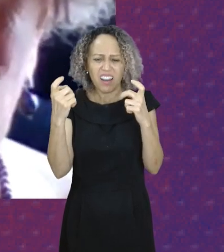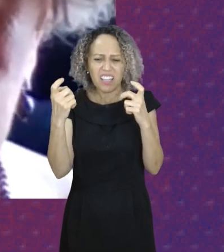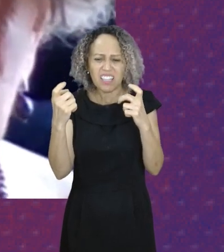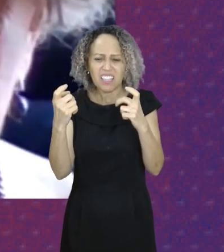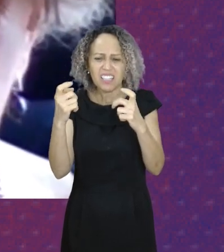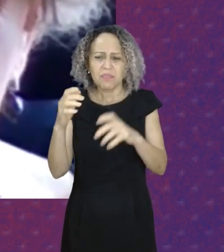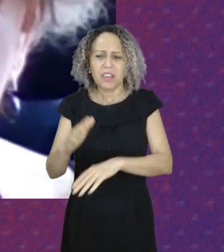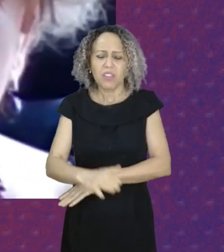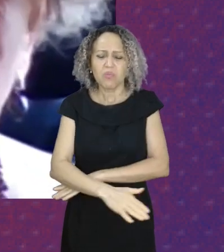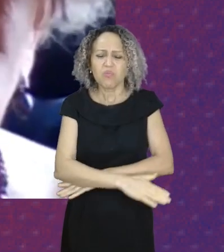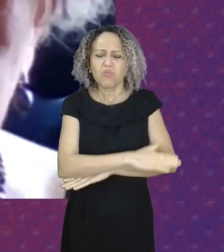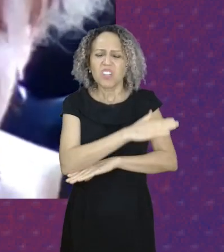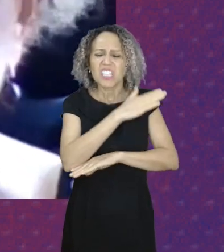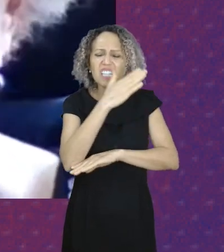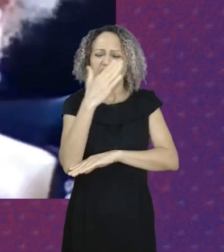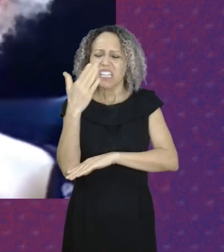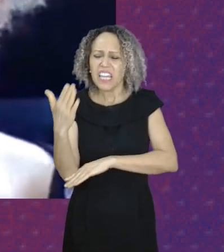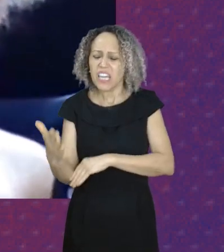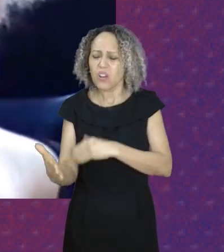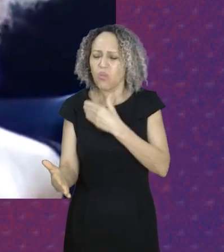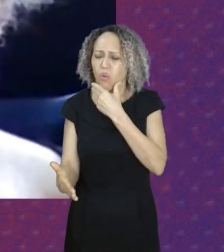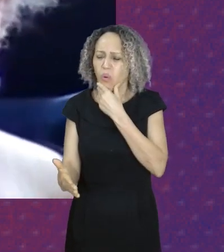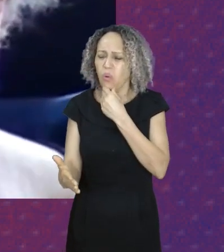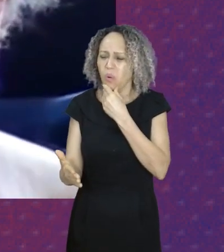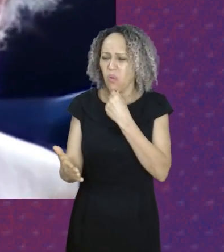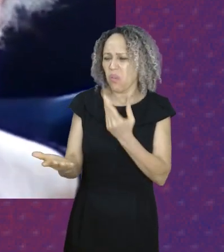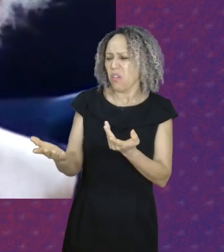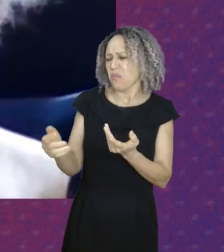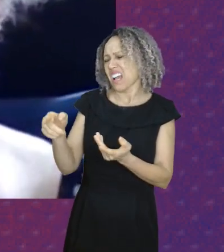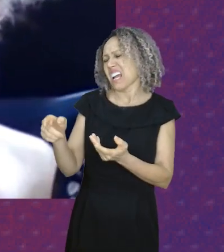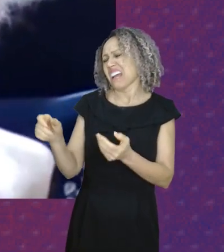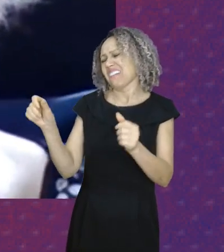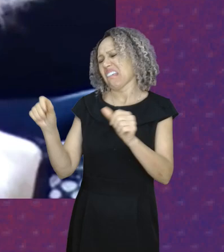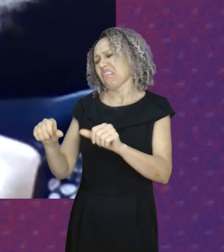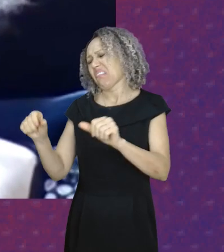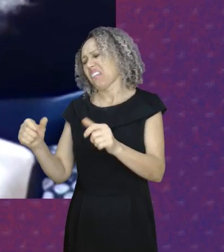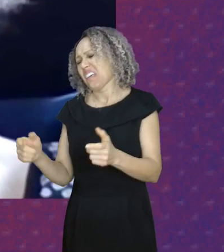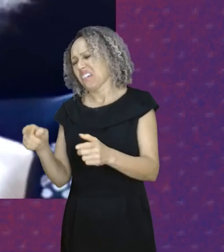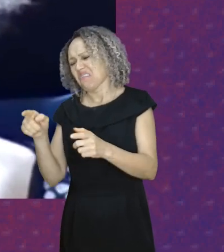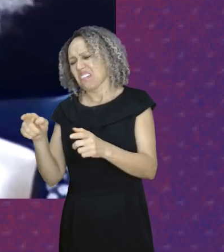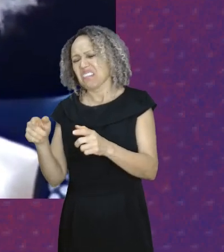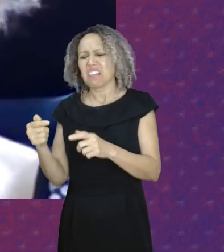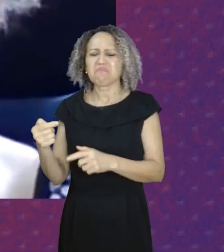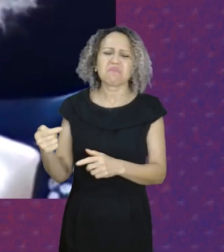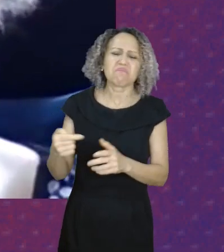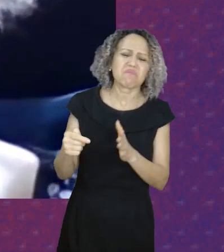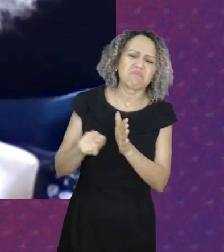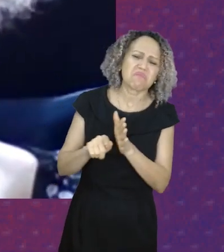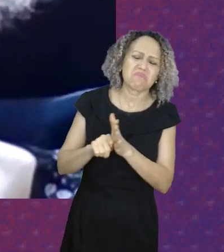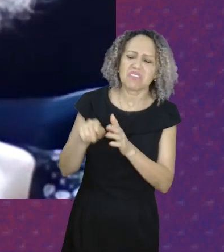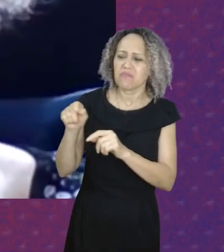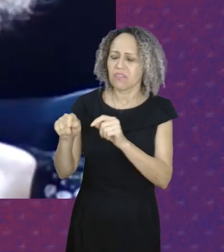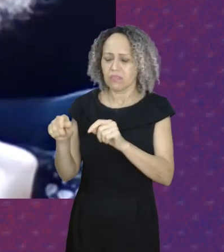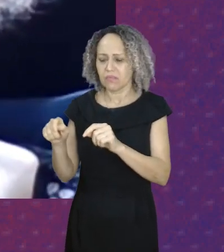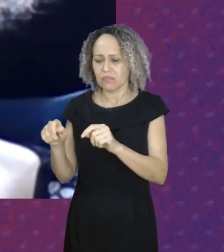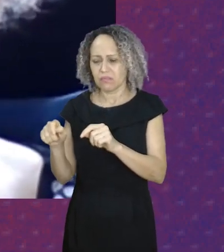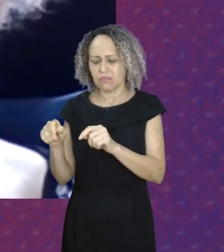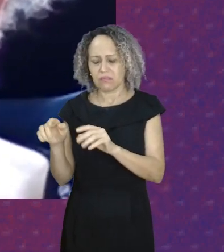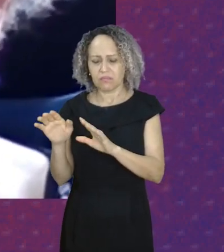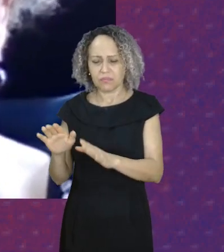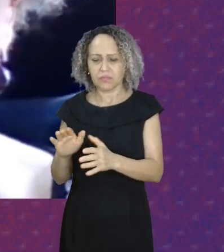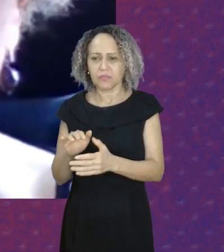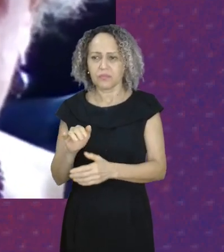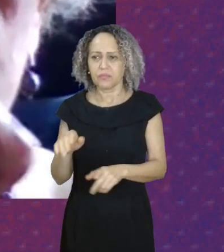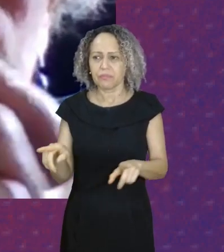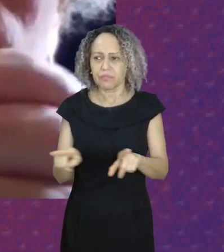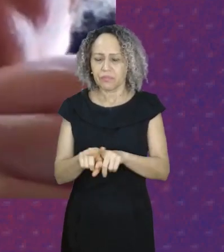desqualificando a mulher. A violência institucional é aquela que dá nos ambientes externos,